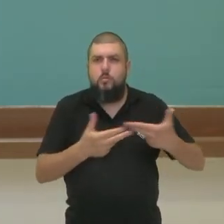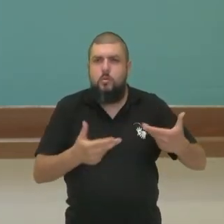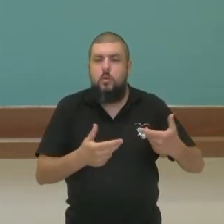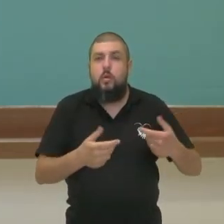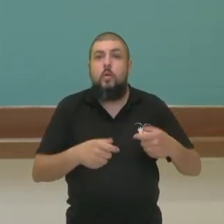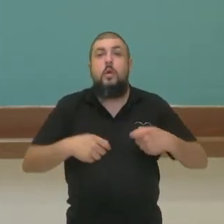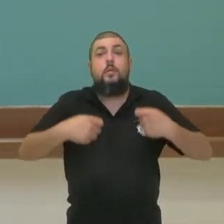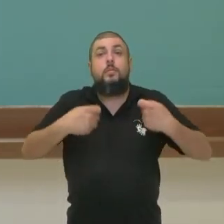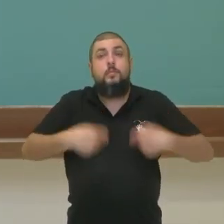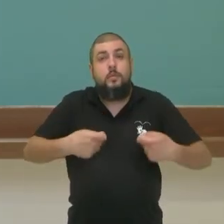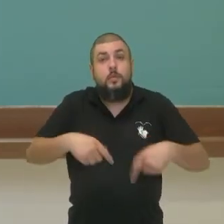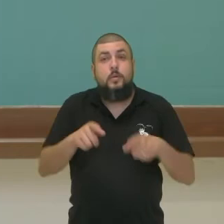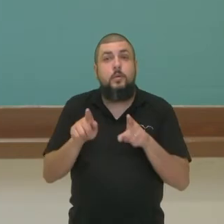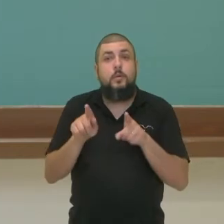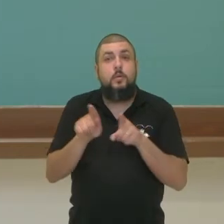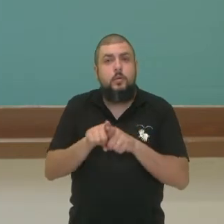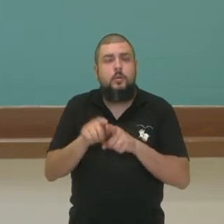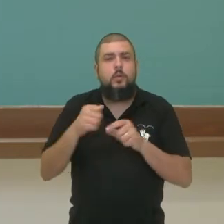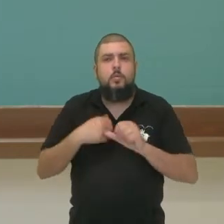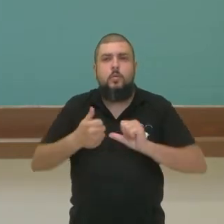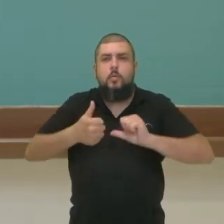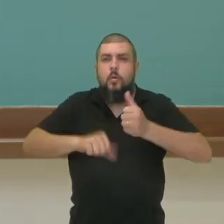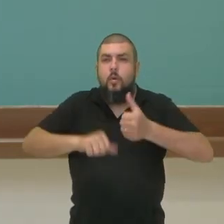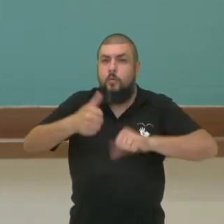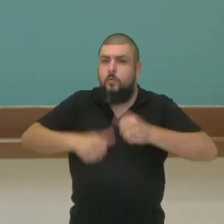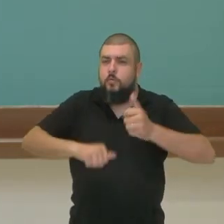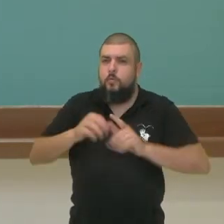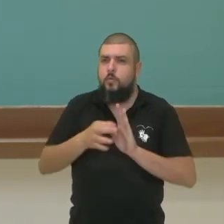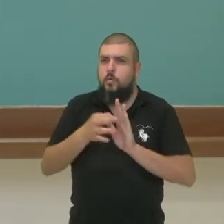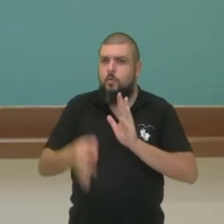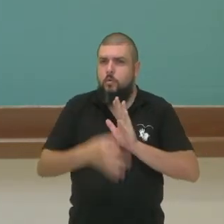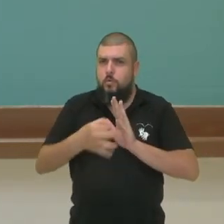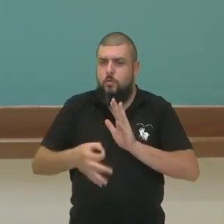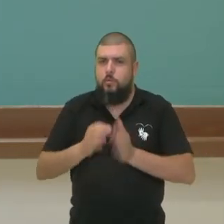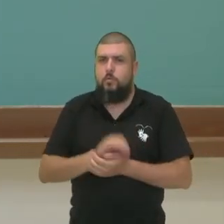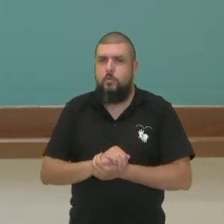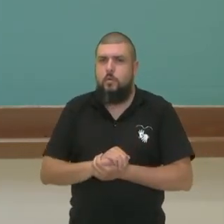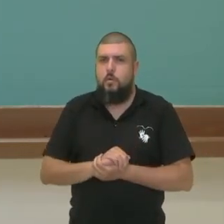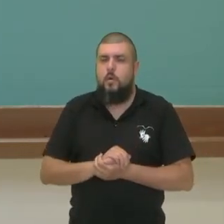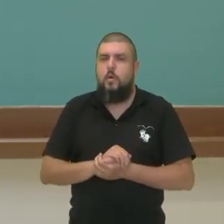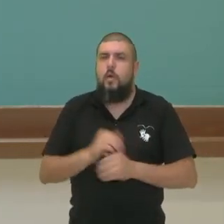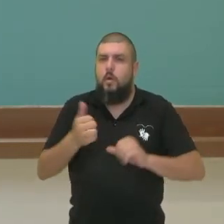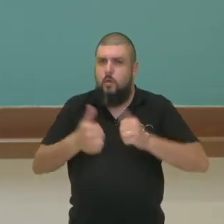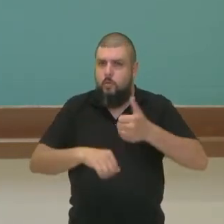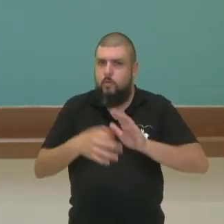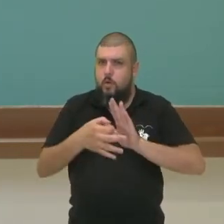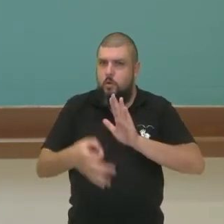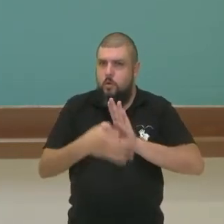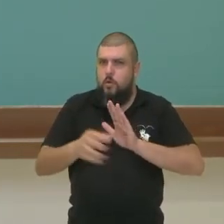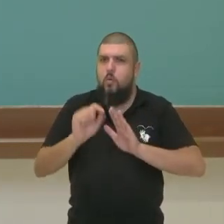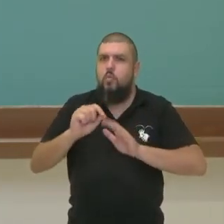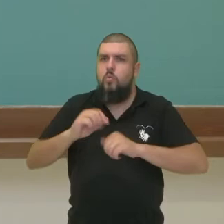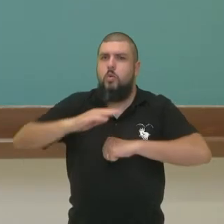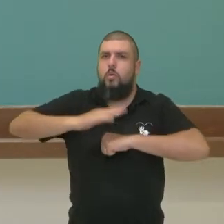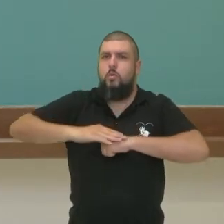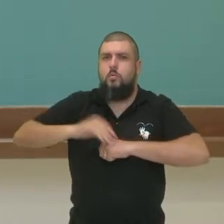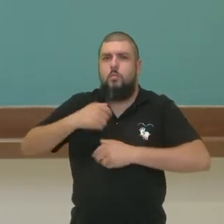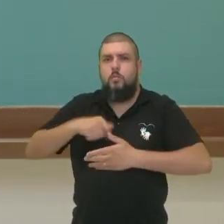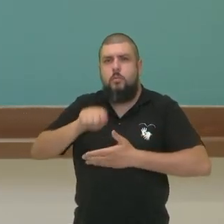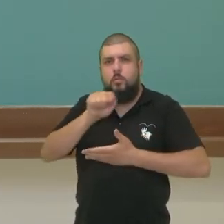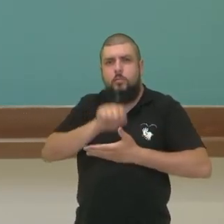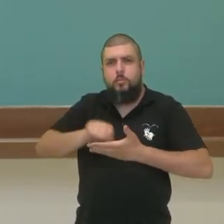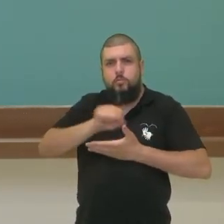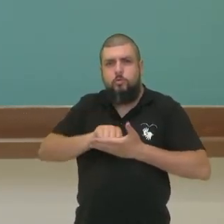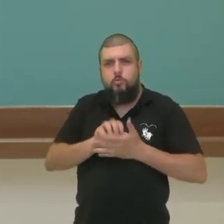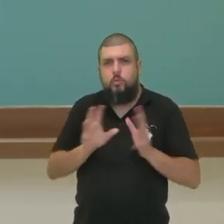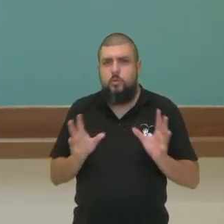precisa ter uma avaliação crítica. Que essa avaliação crítica é a opinião de quem está resenhando a